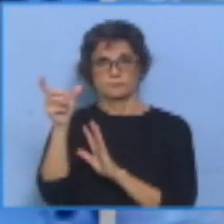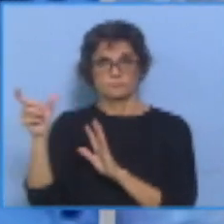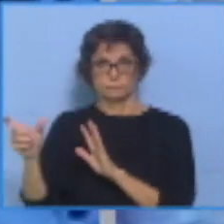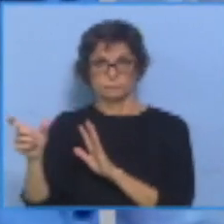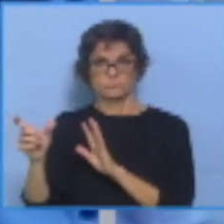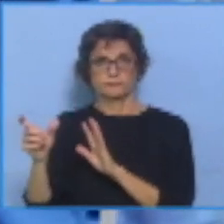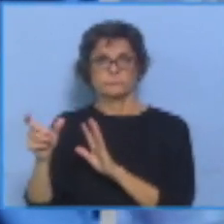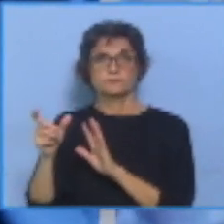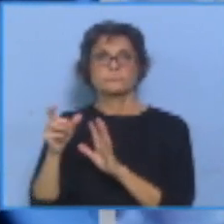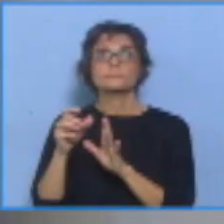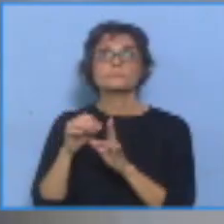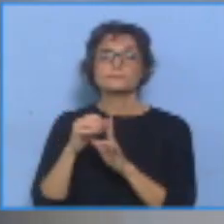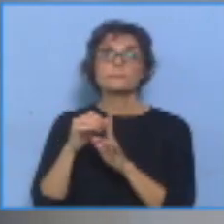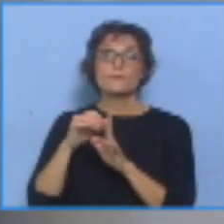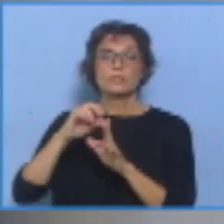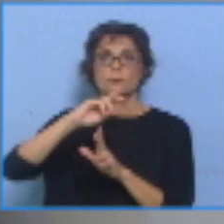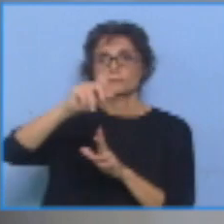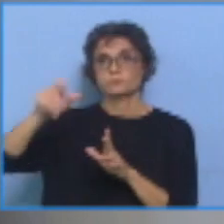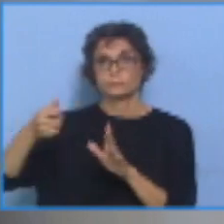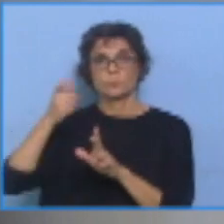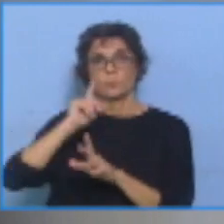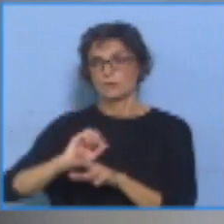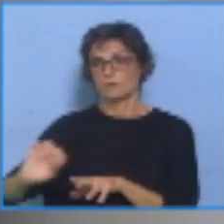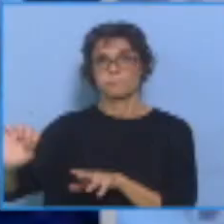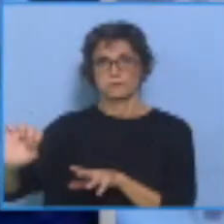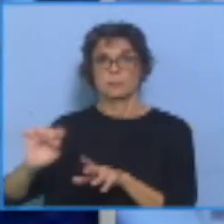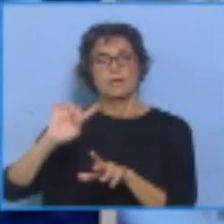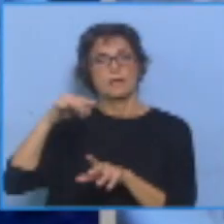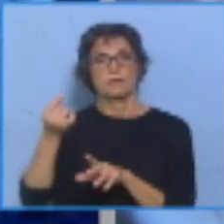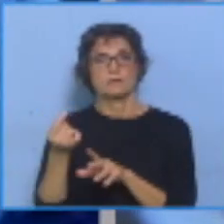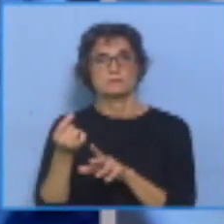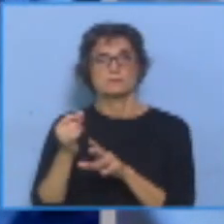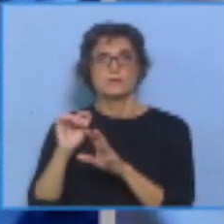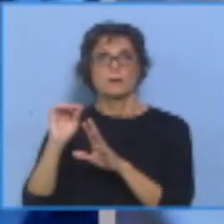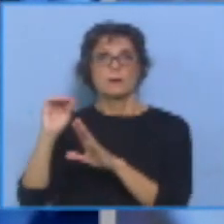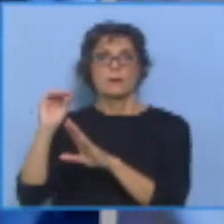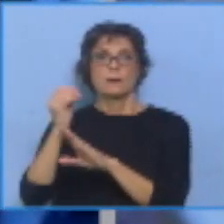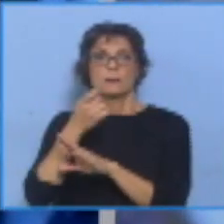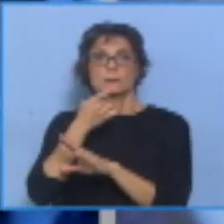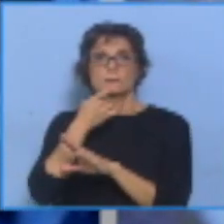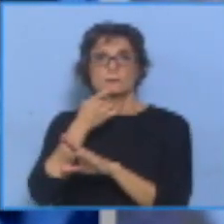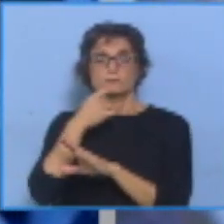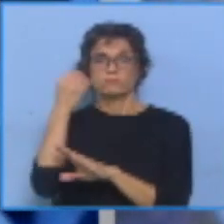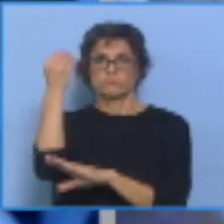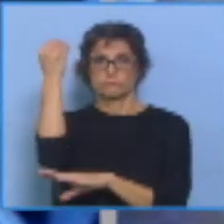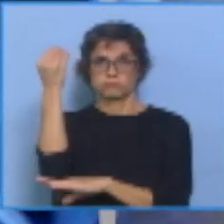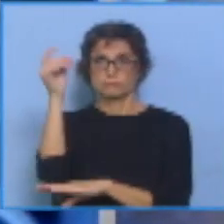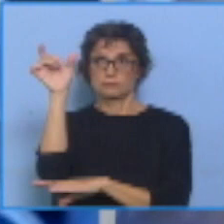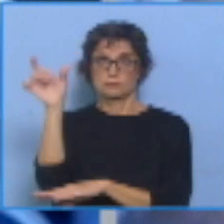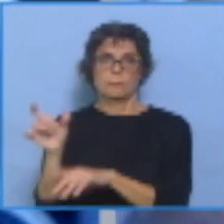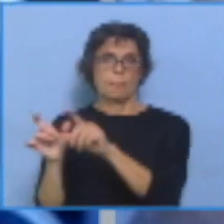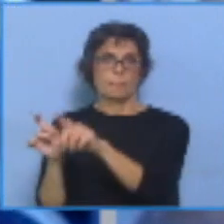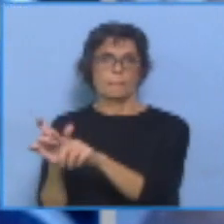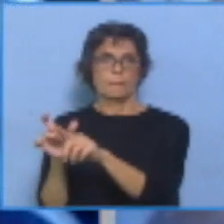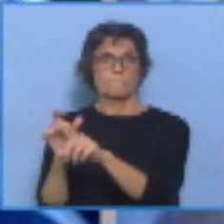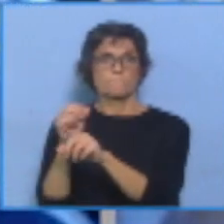evocando os lugares de Sofia, e depois ainda haverá a inauguração de um monumento que junta 2 grandes artistas portuguesas que foram 2